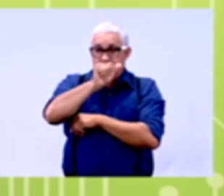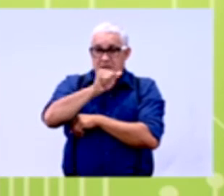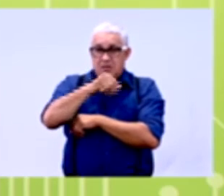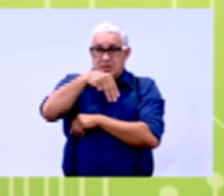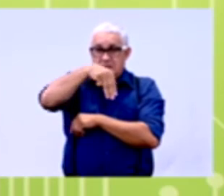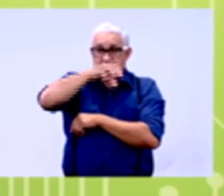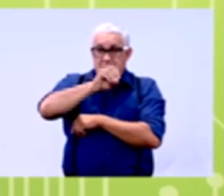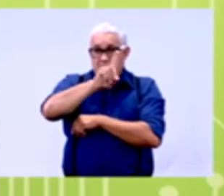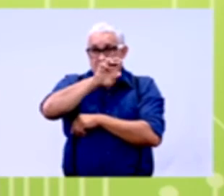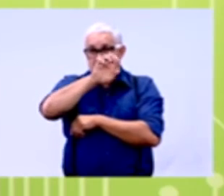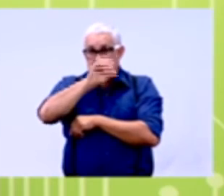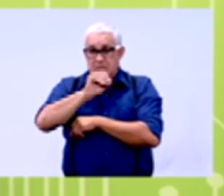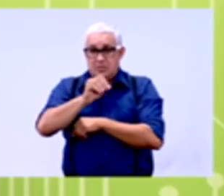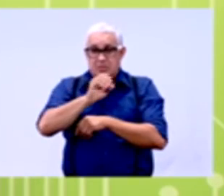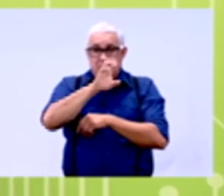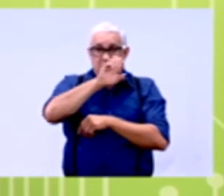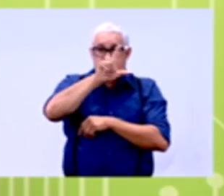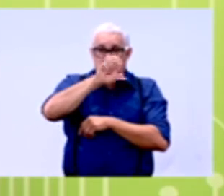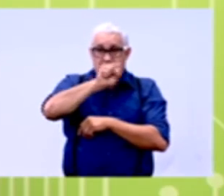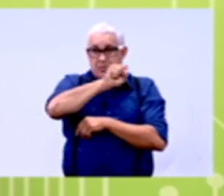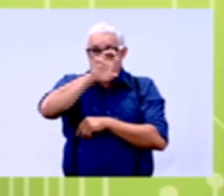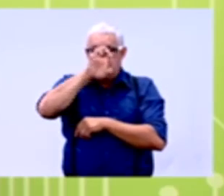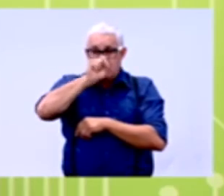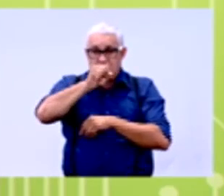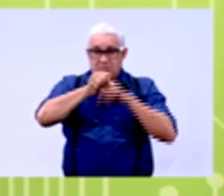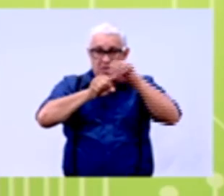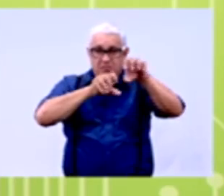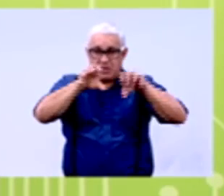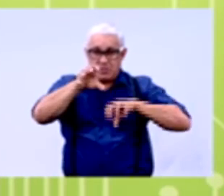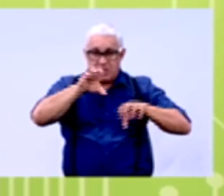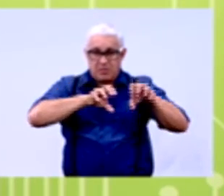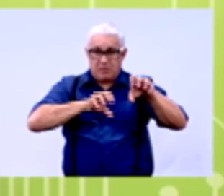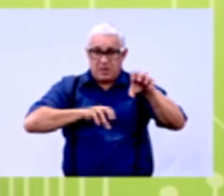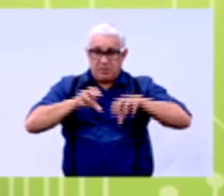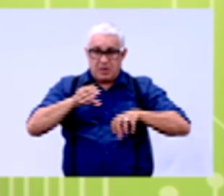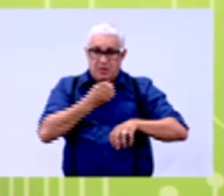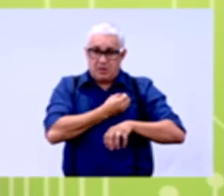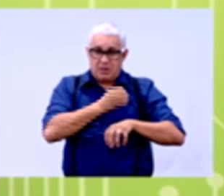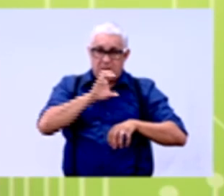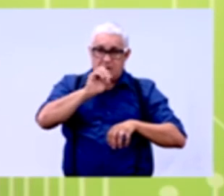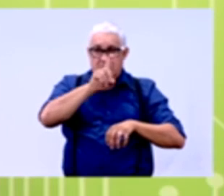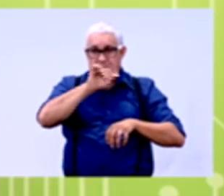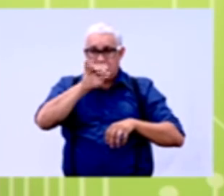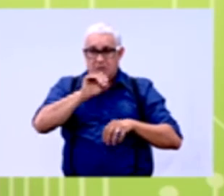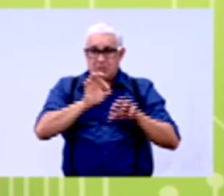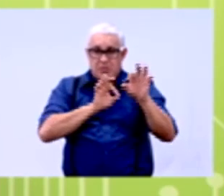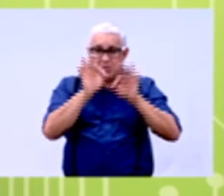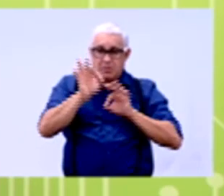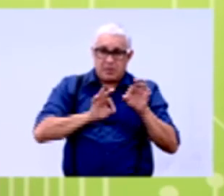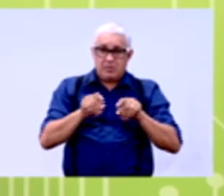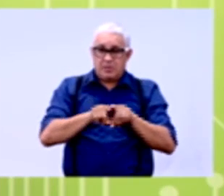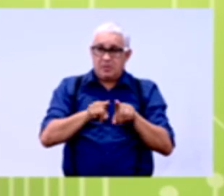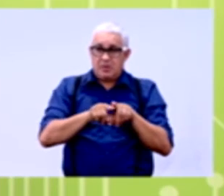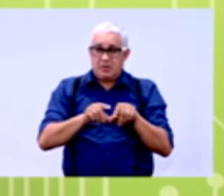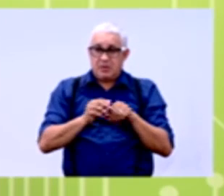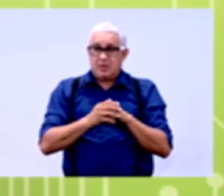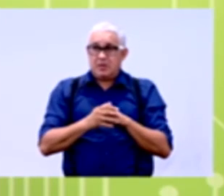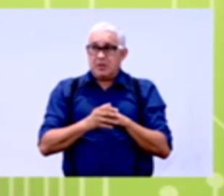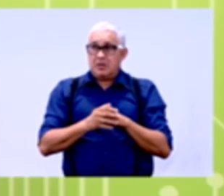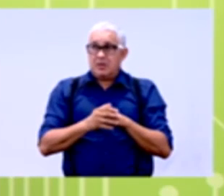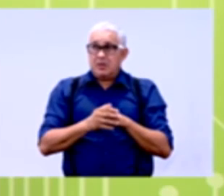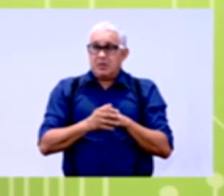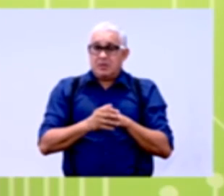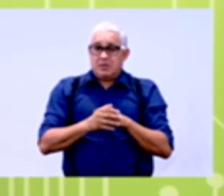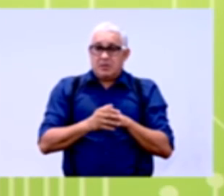classes todas elas bem codificadas, bem separadas, solicita faz uma solicitação, uma requisição para a camada